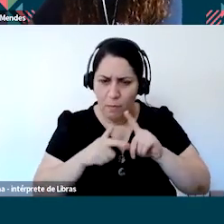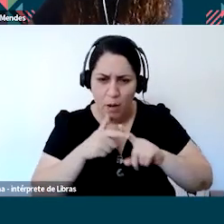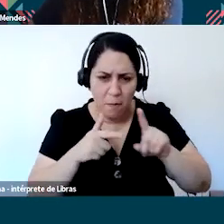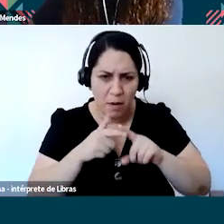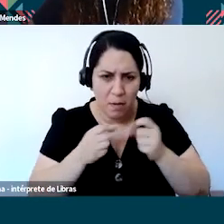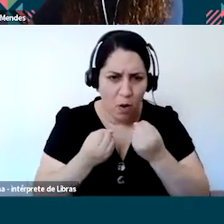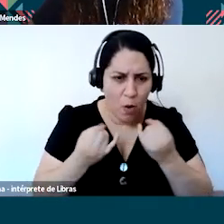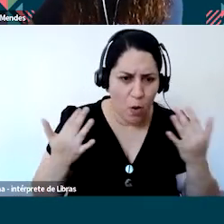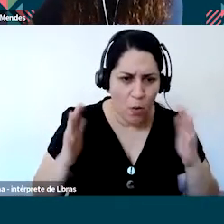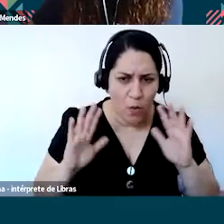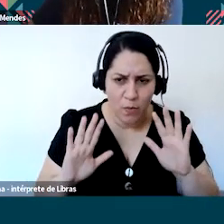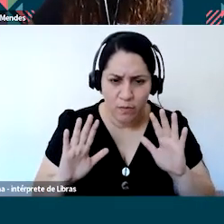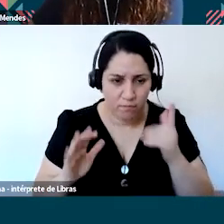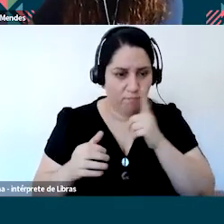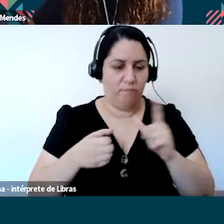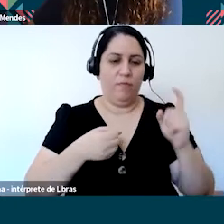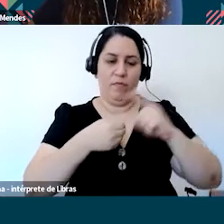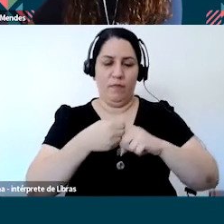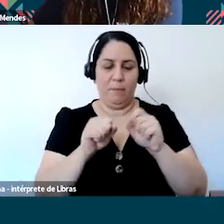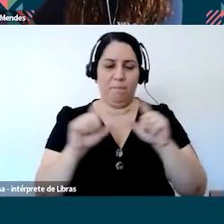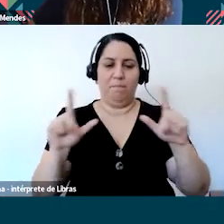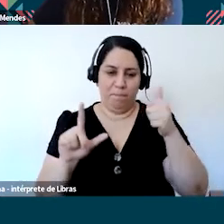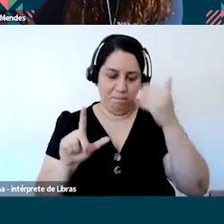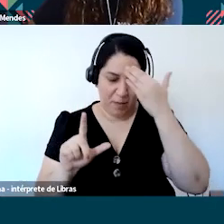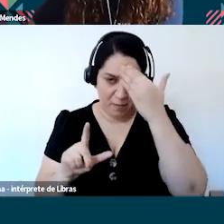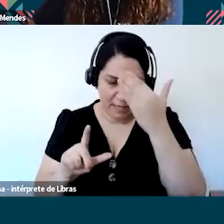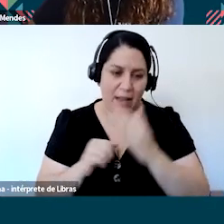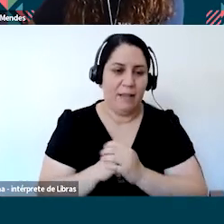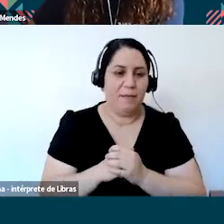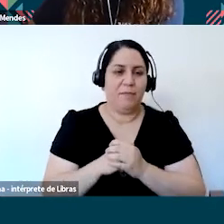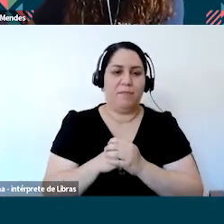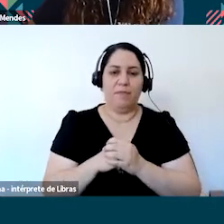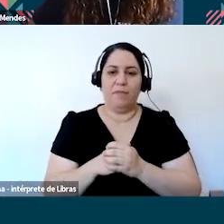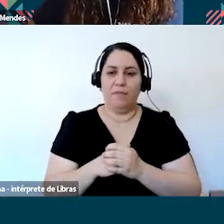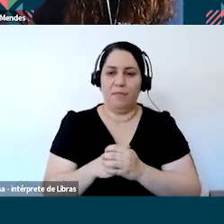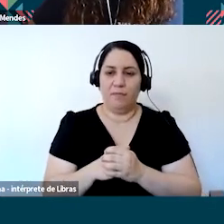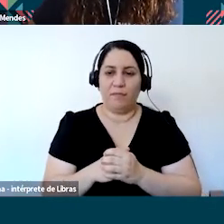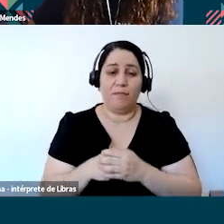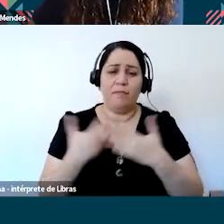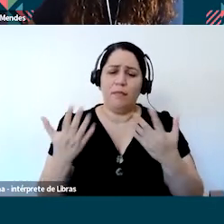aconteceu alguma coisa... Desculpa, acho que... Isso, obrigada, Júlia.